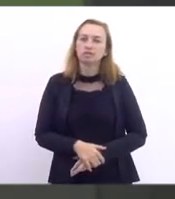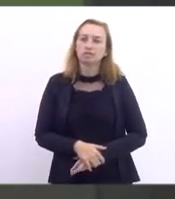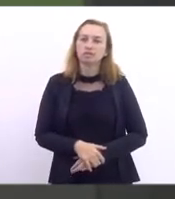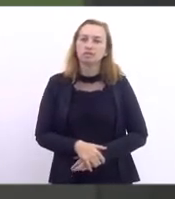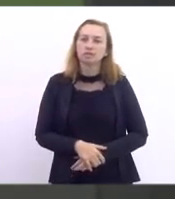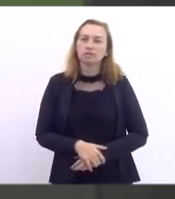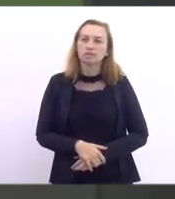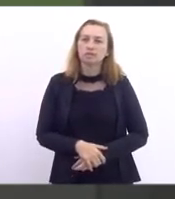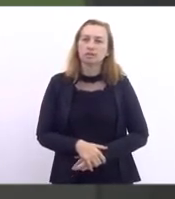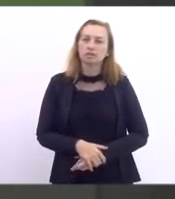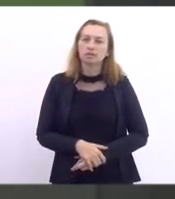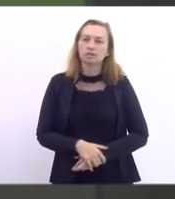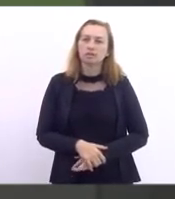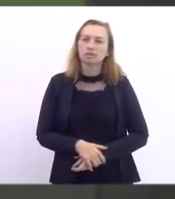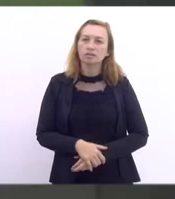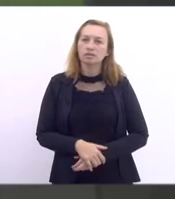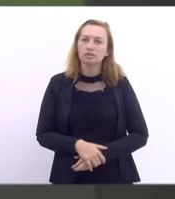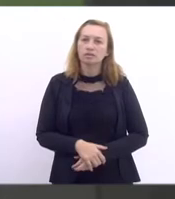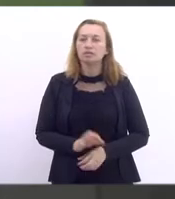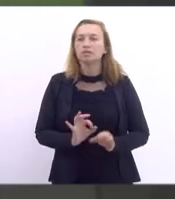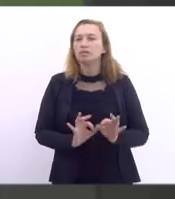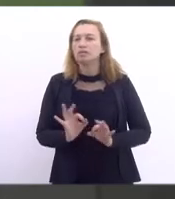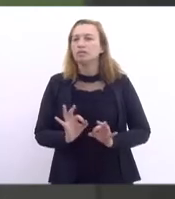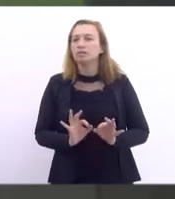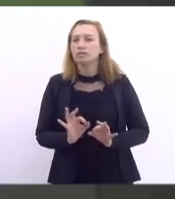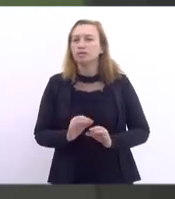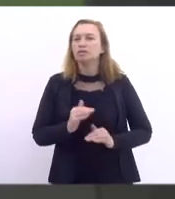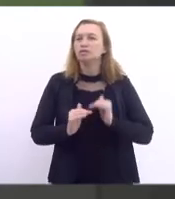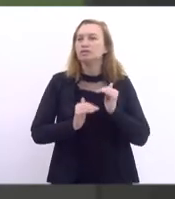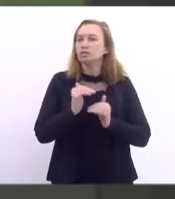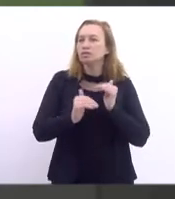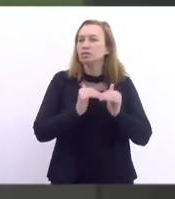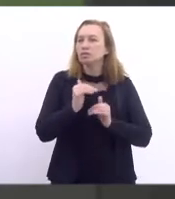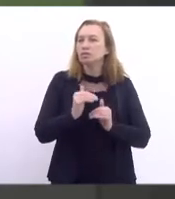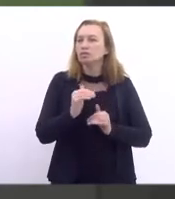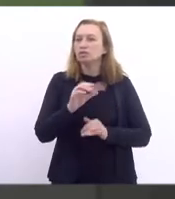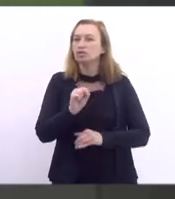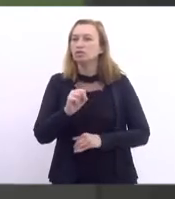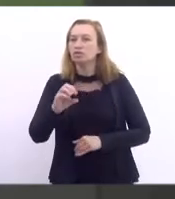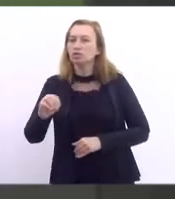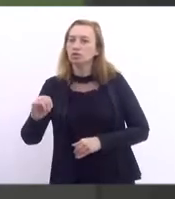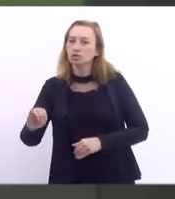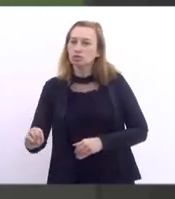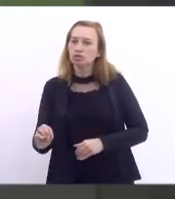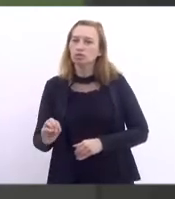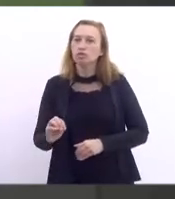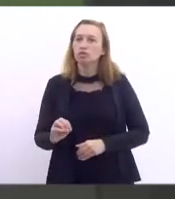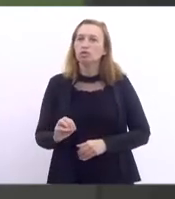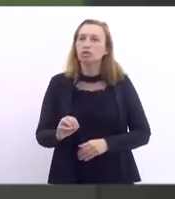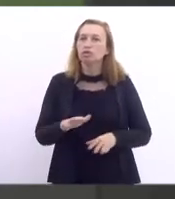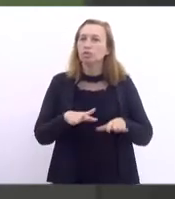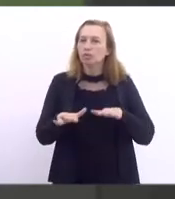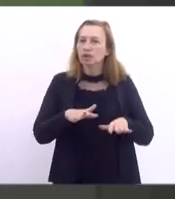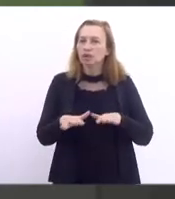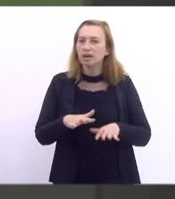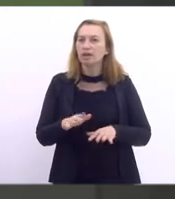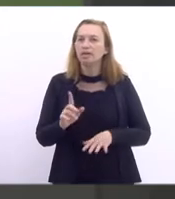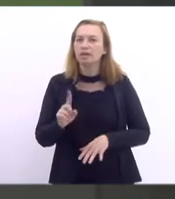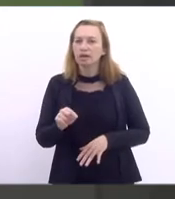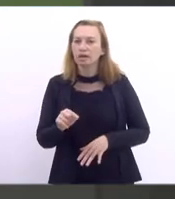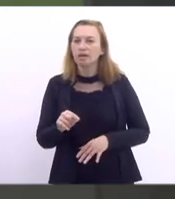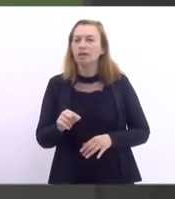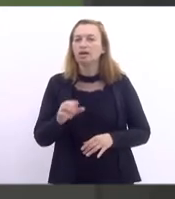prótese né que é o programa o desenvolvimento sócio e eu acho que a mobilidade né